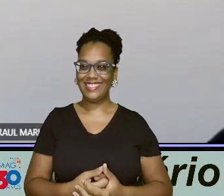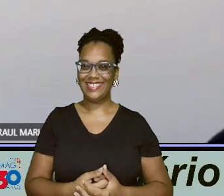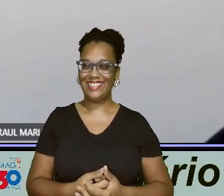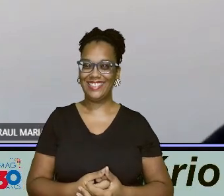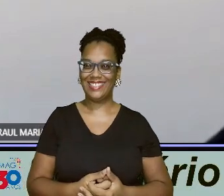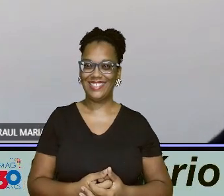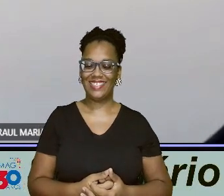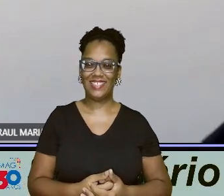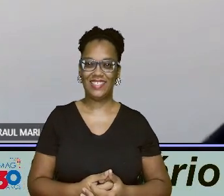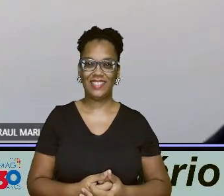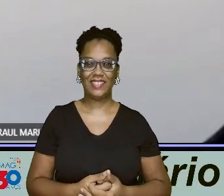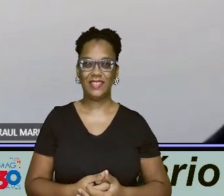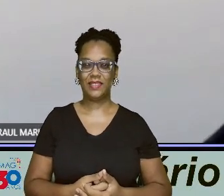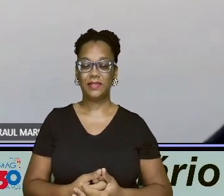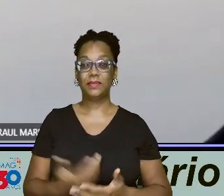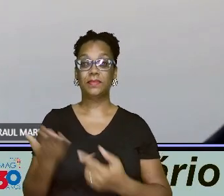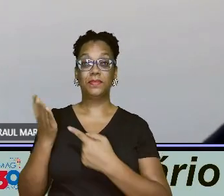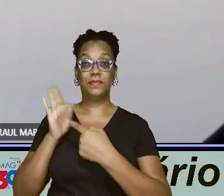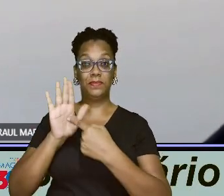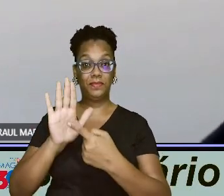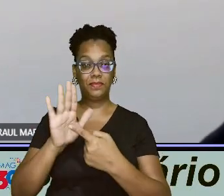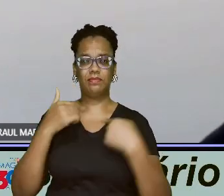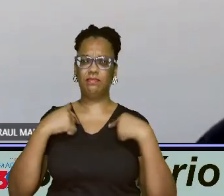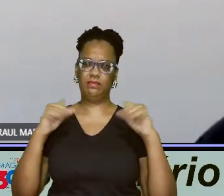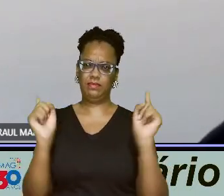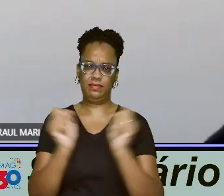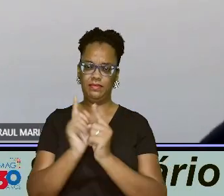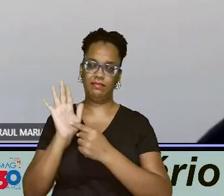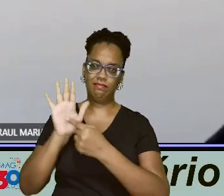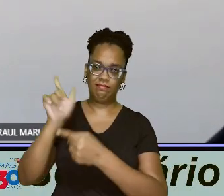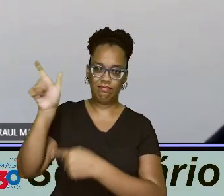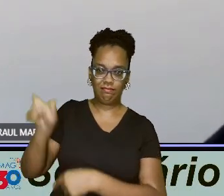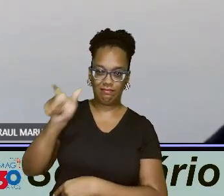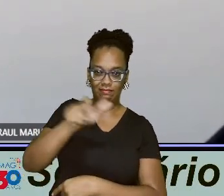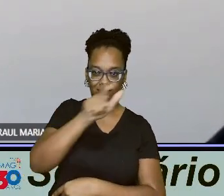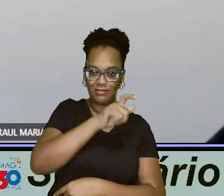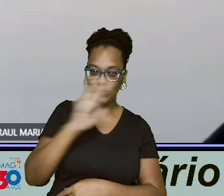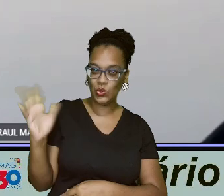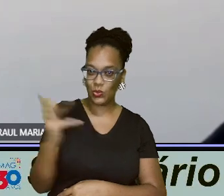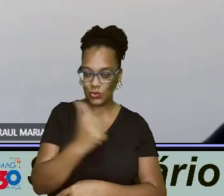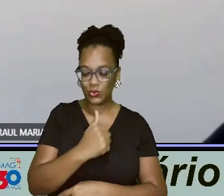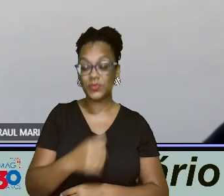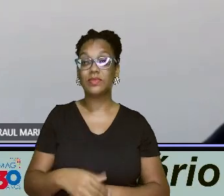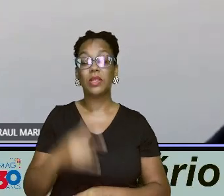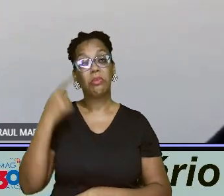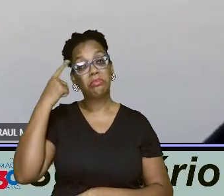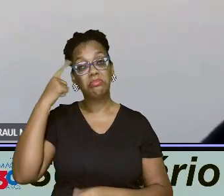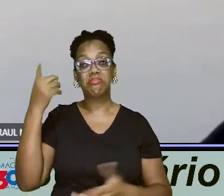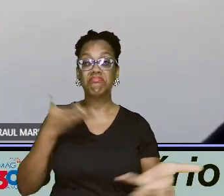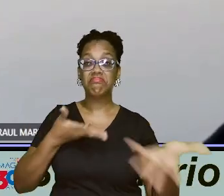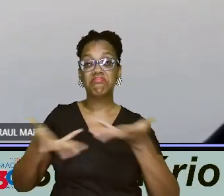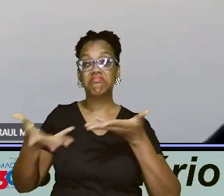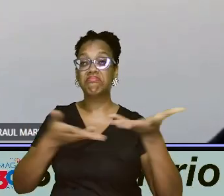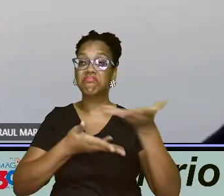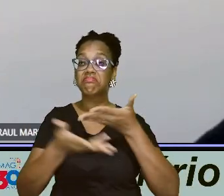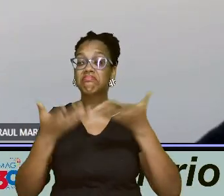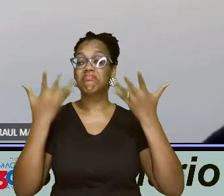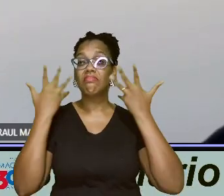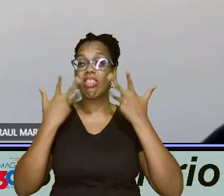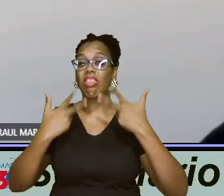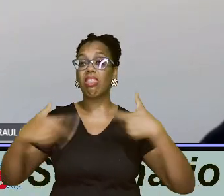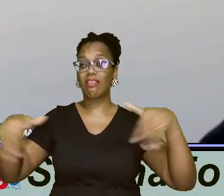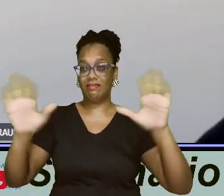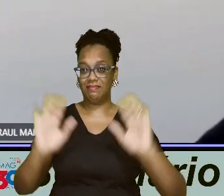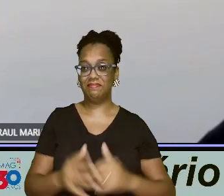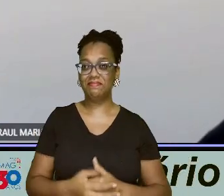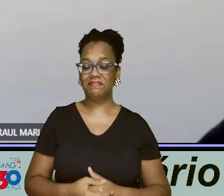Para a apresentação, eu vou fazer uma breve apresentação de todos, e aí imagino que a dinâmica vai transcorrer com maior fluidez.